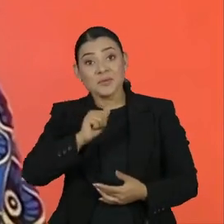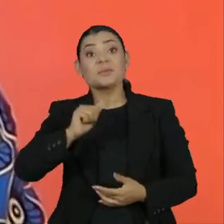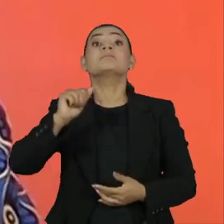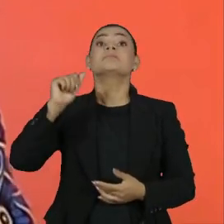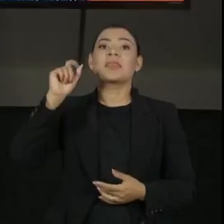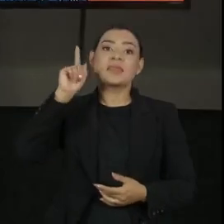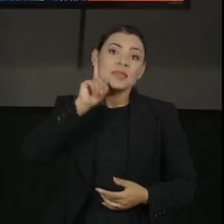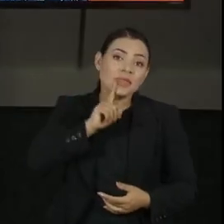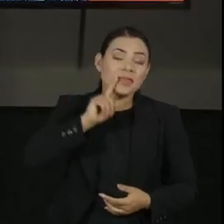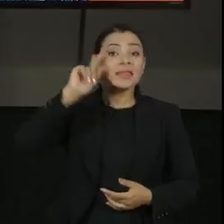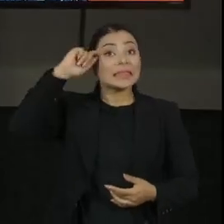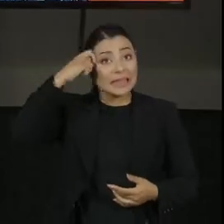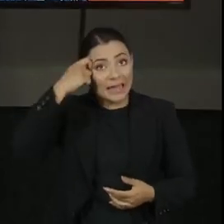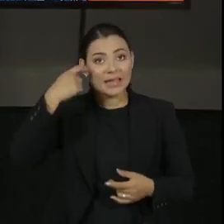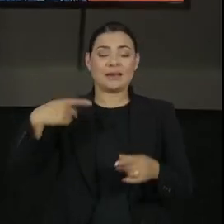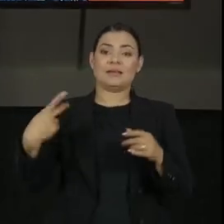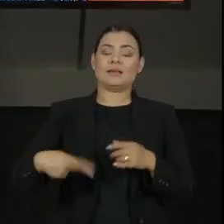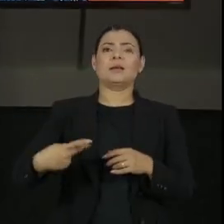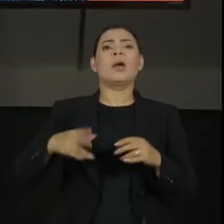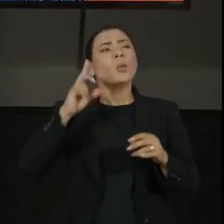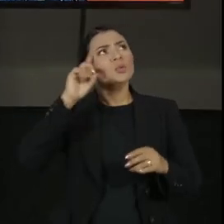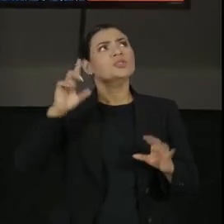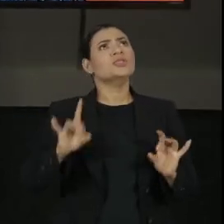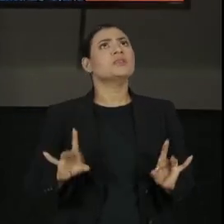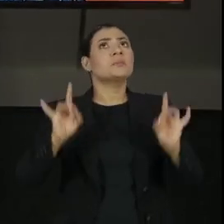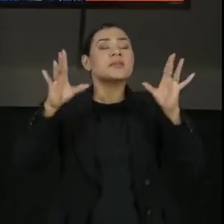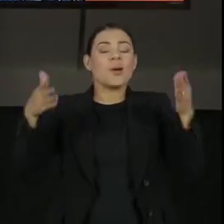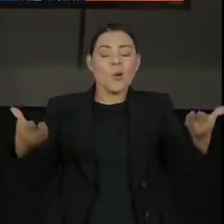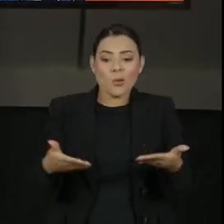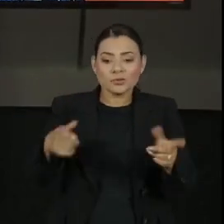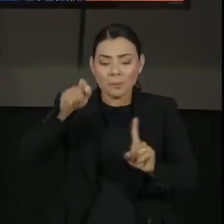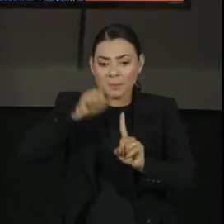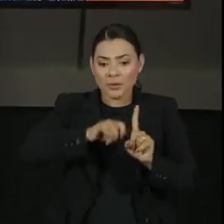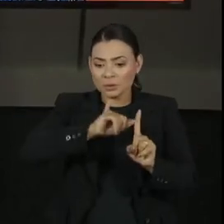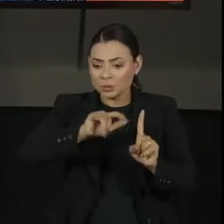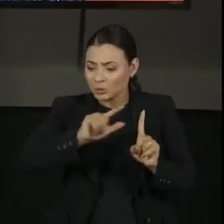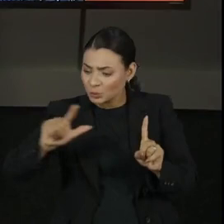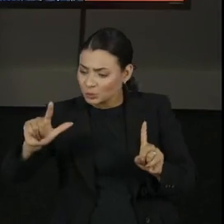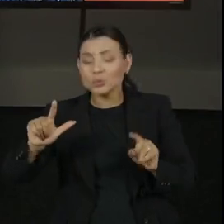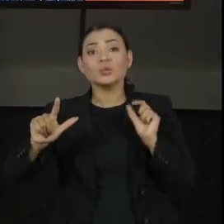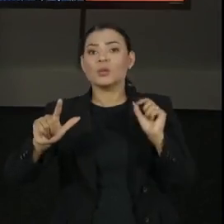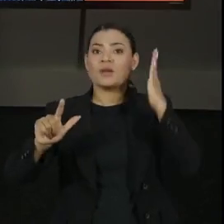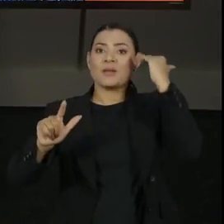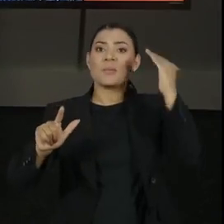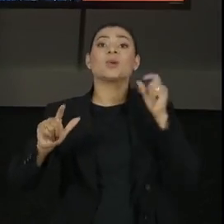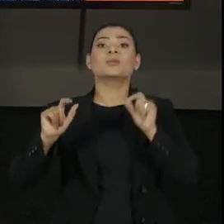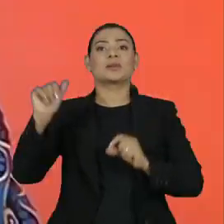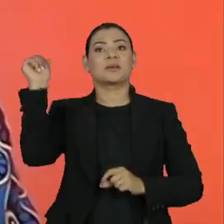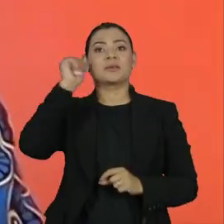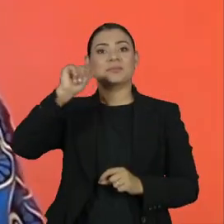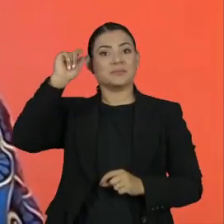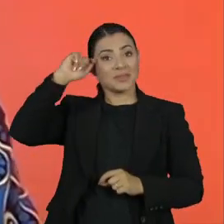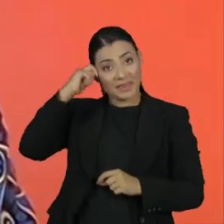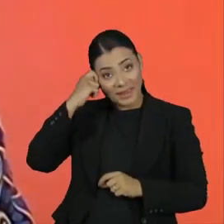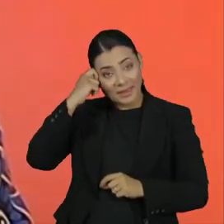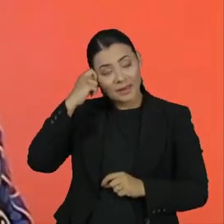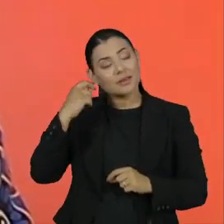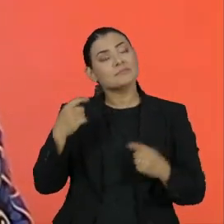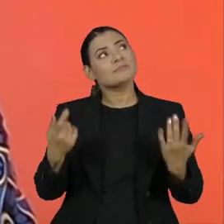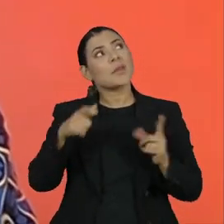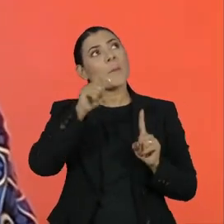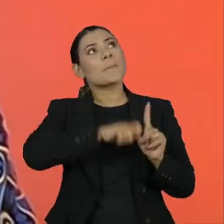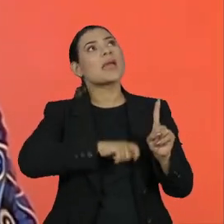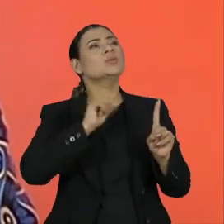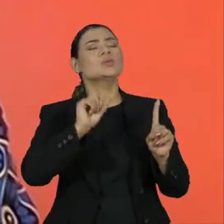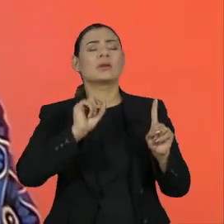mulheres pardas, ter uma data como o dia de hoje, ou o mês de julho, né? O mês de julho é conhecido como Julho das Pretas, tem um mês onde a gente